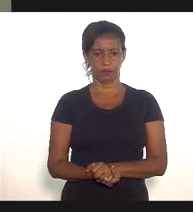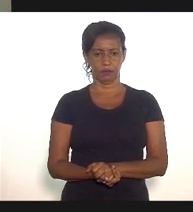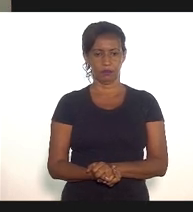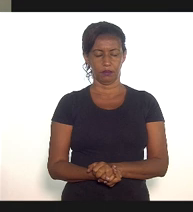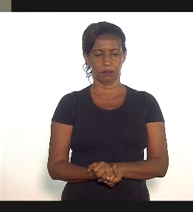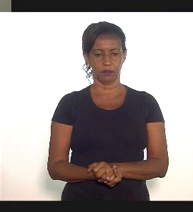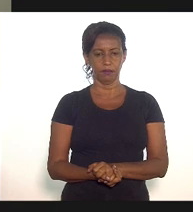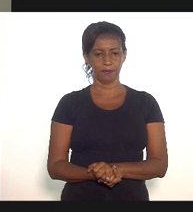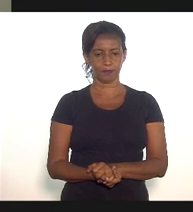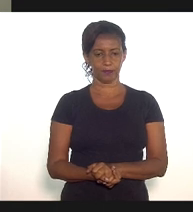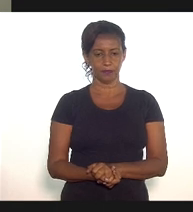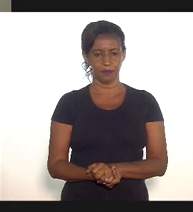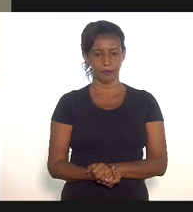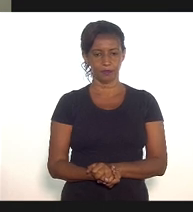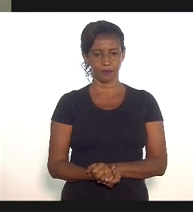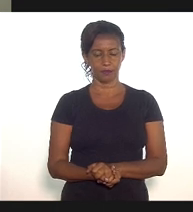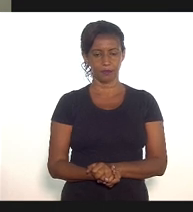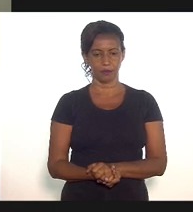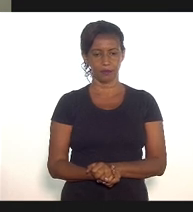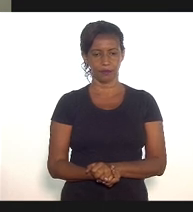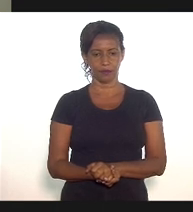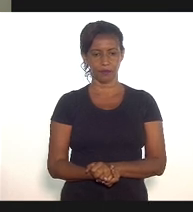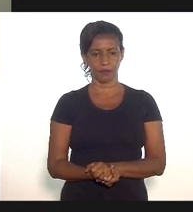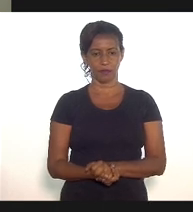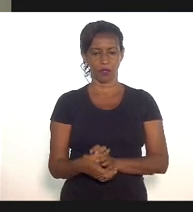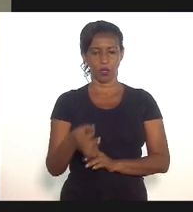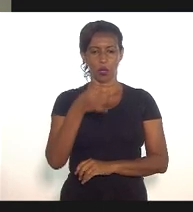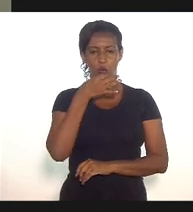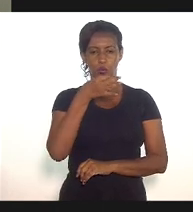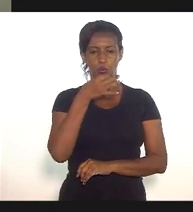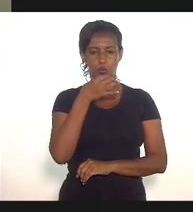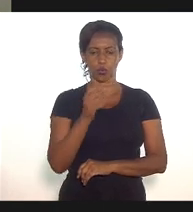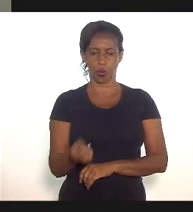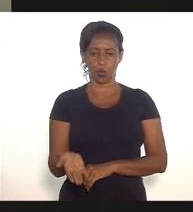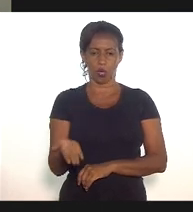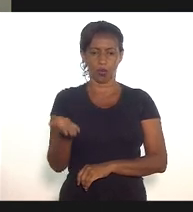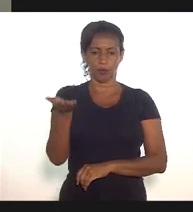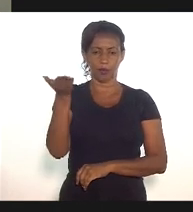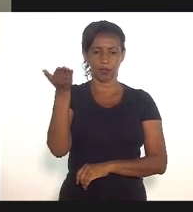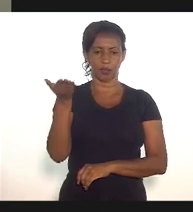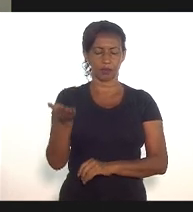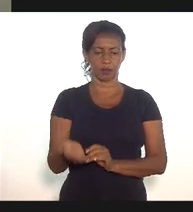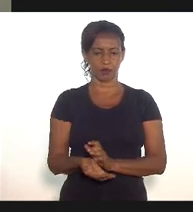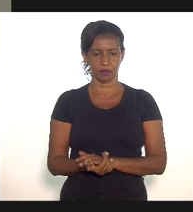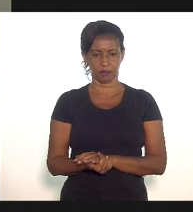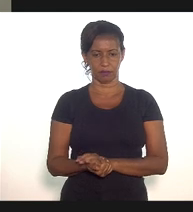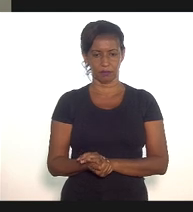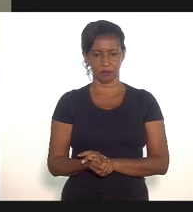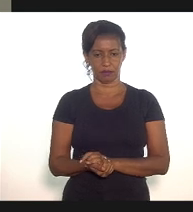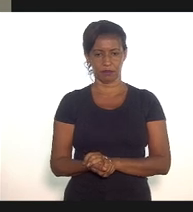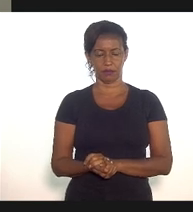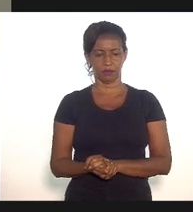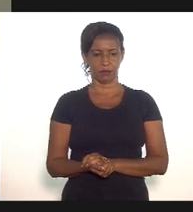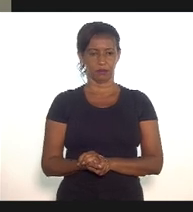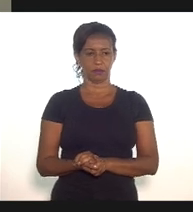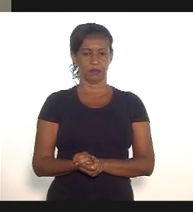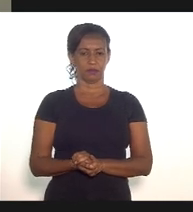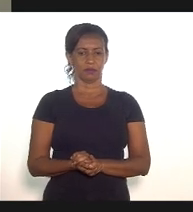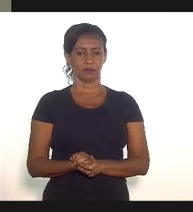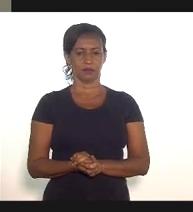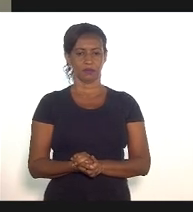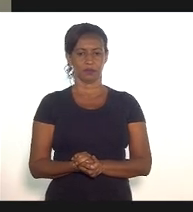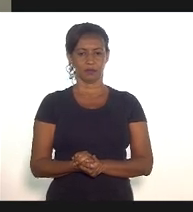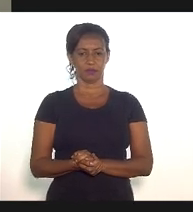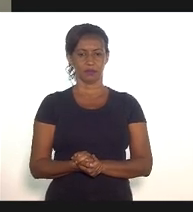deve ter alguma coisa no seu botão do som, ou talvez você aumentando o som dentro do seu